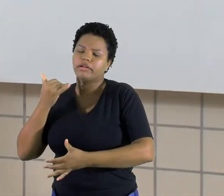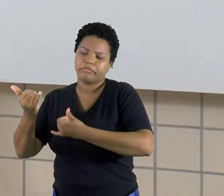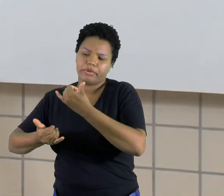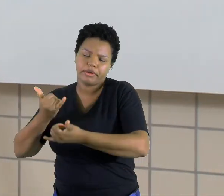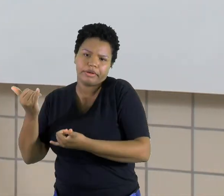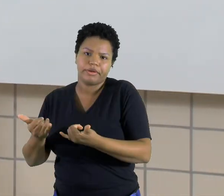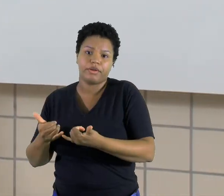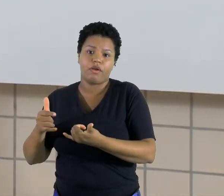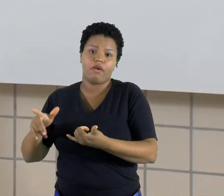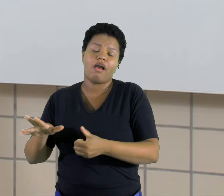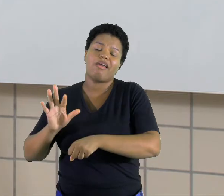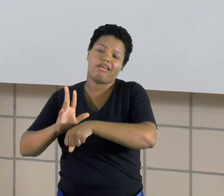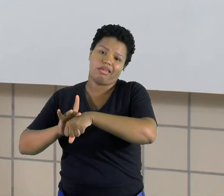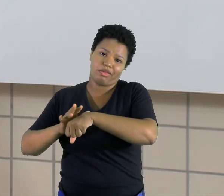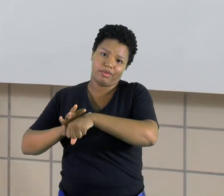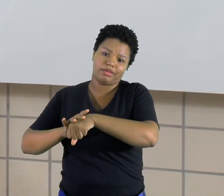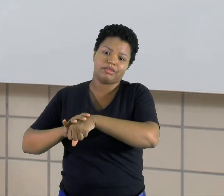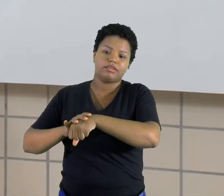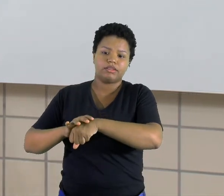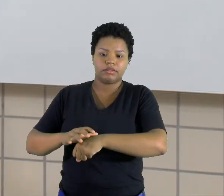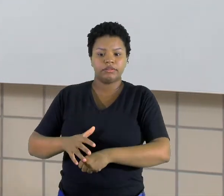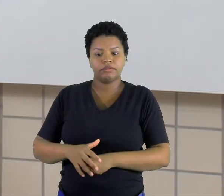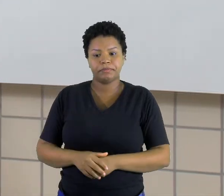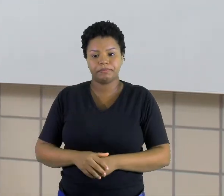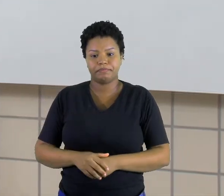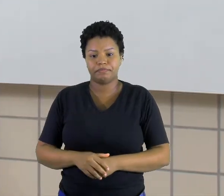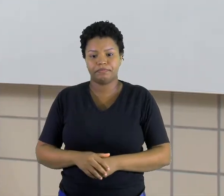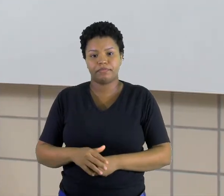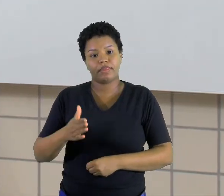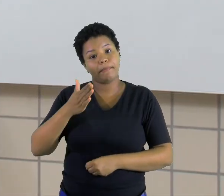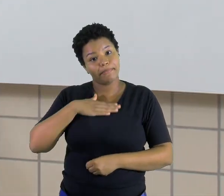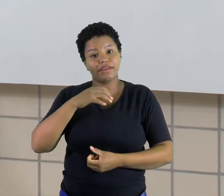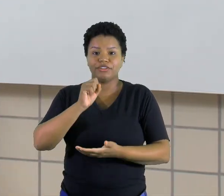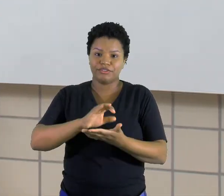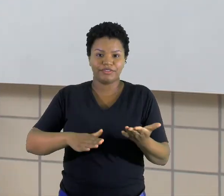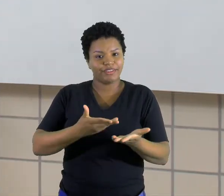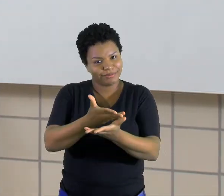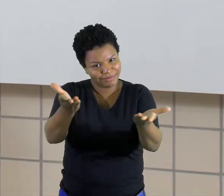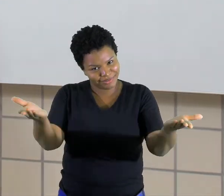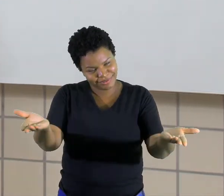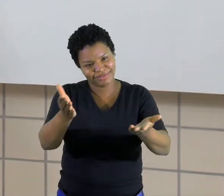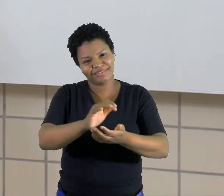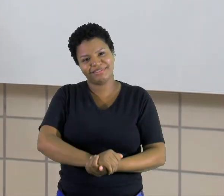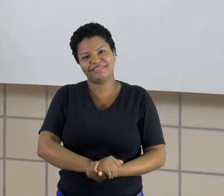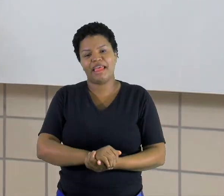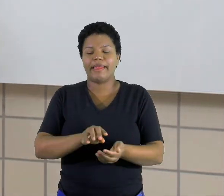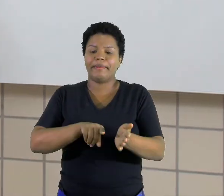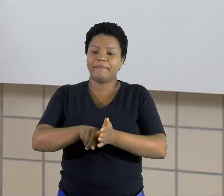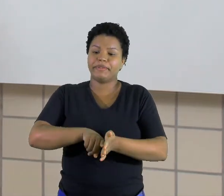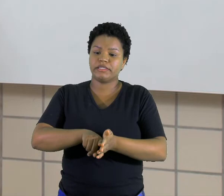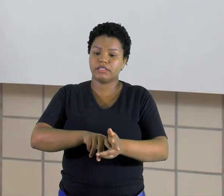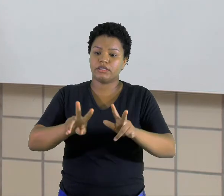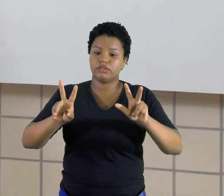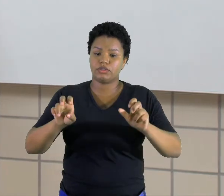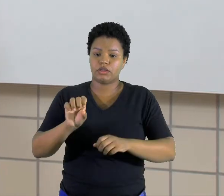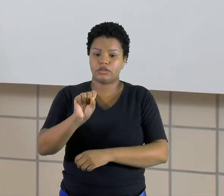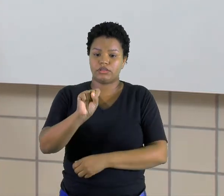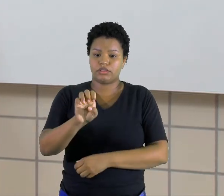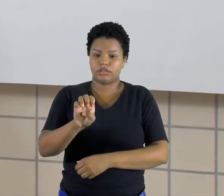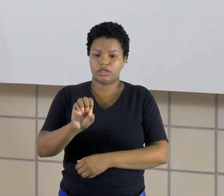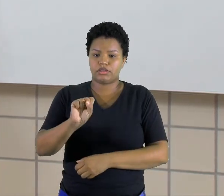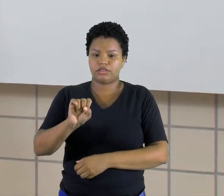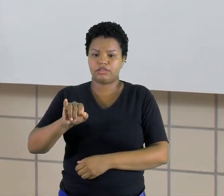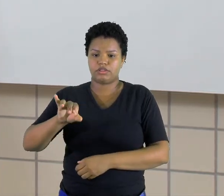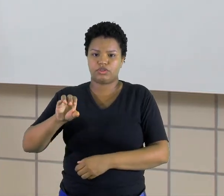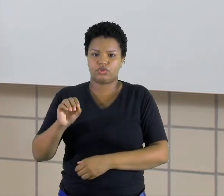acabaram adoecendo, certo? E essa vai ser a minha tarefinha para vocês, que é pesquisar sobre o Césio-137, que eu